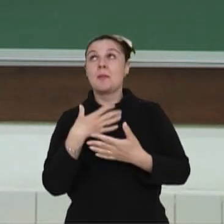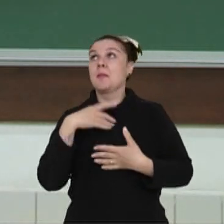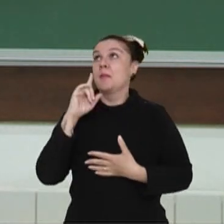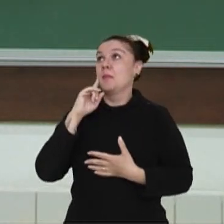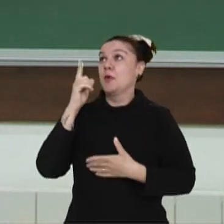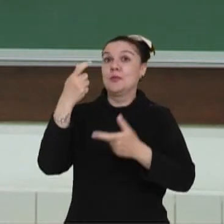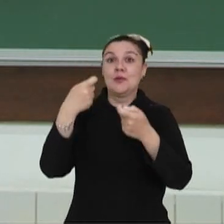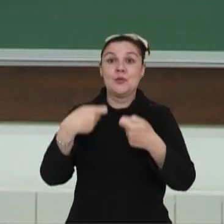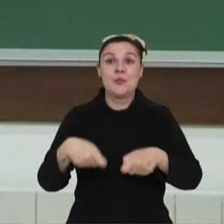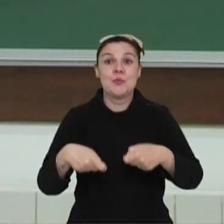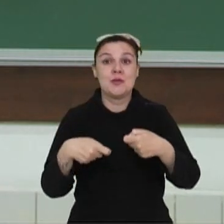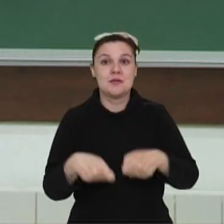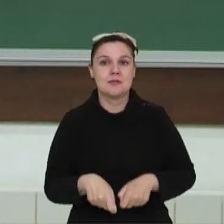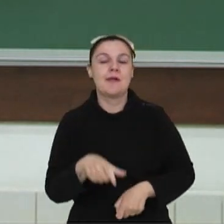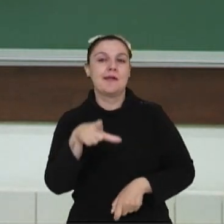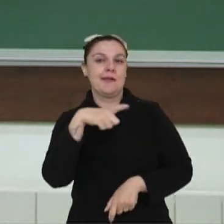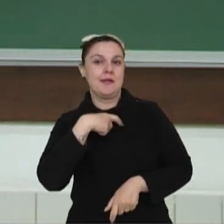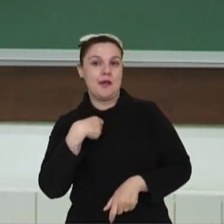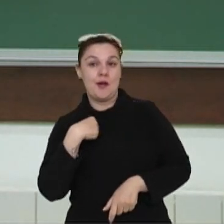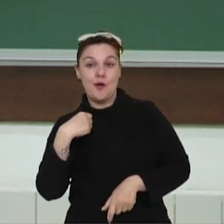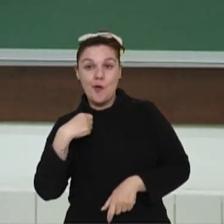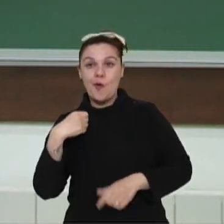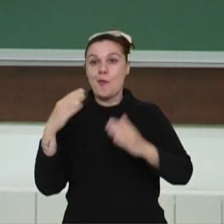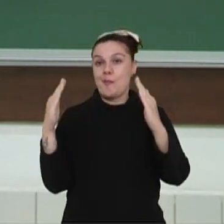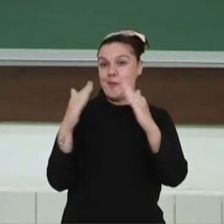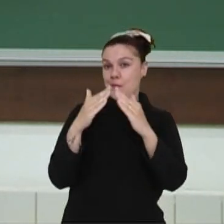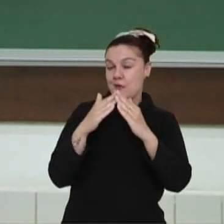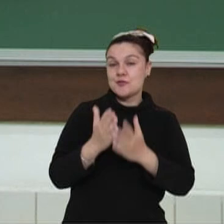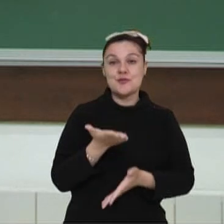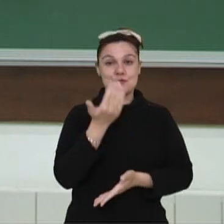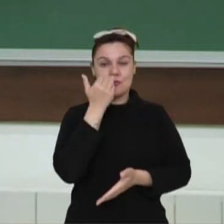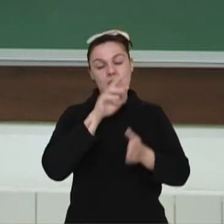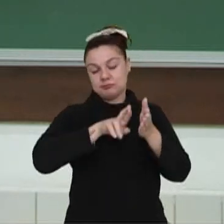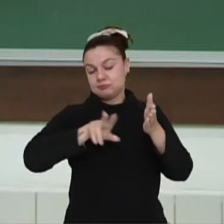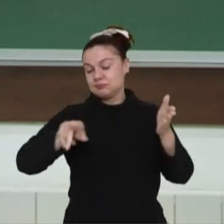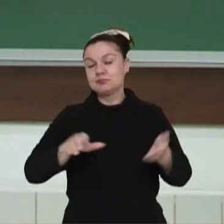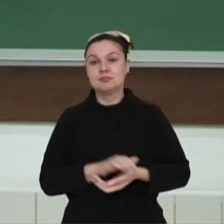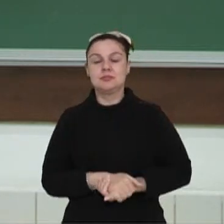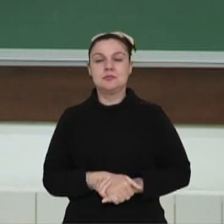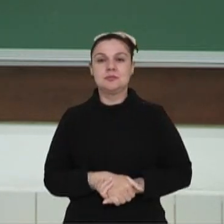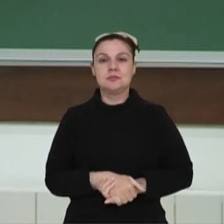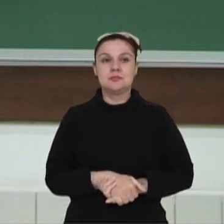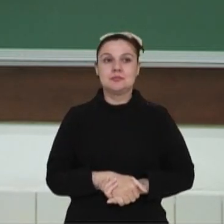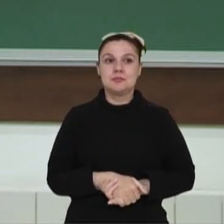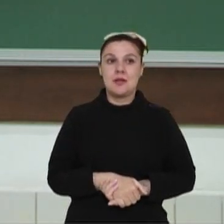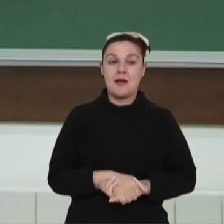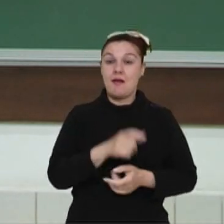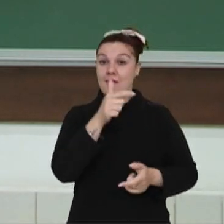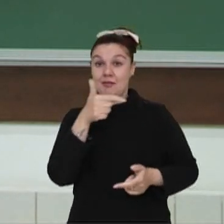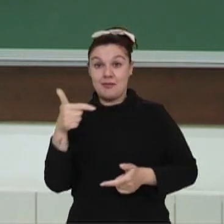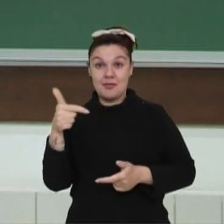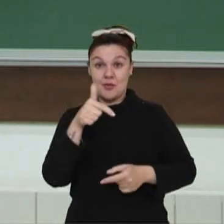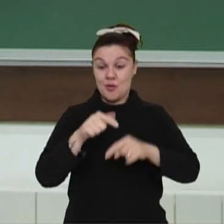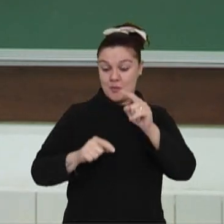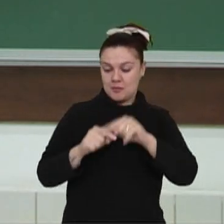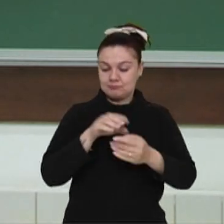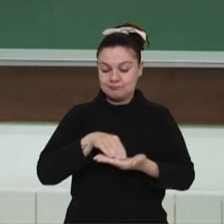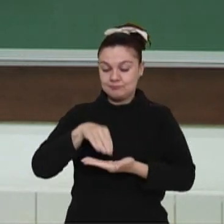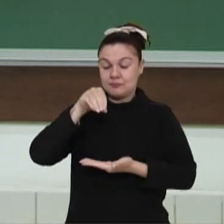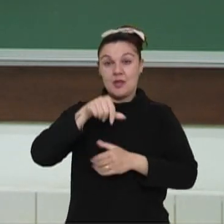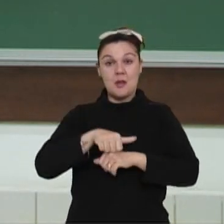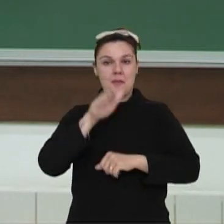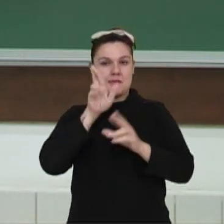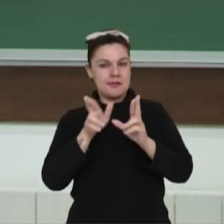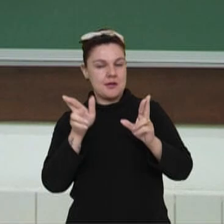Deus, é muito necessário, que é ter roupa, abrigo, comida, essas coisas. As imateriais são as questões